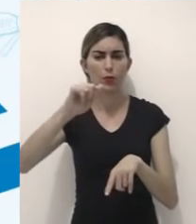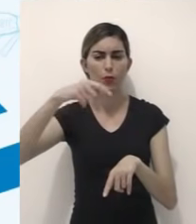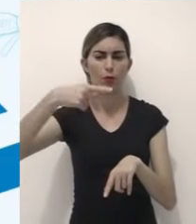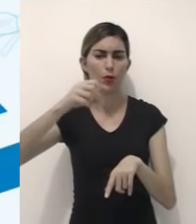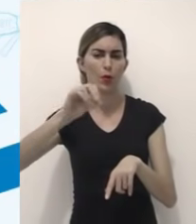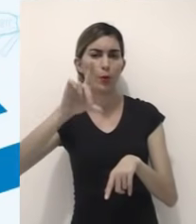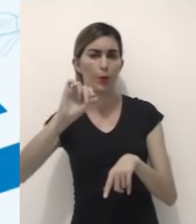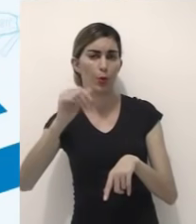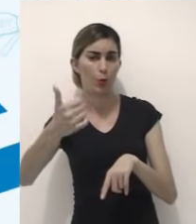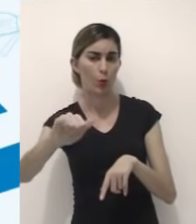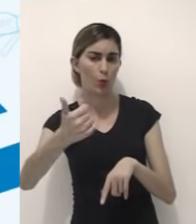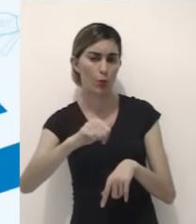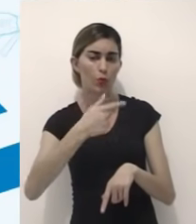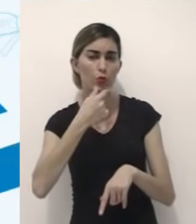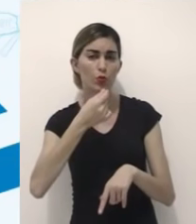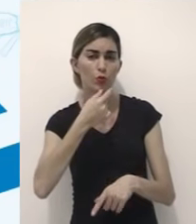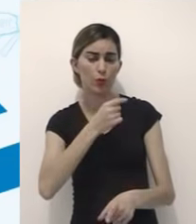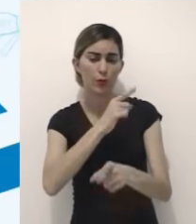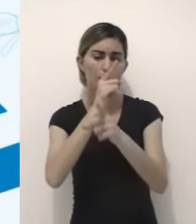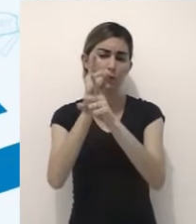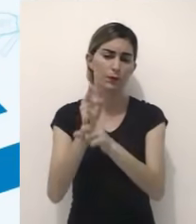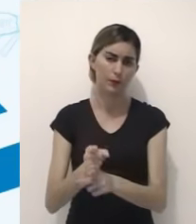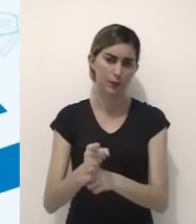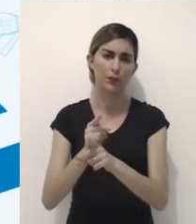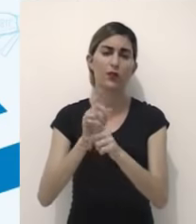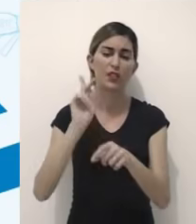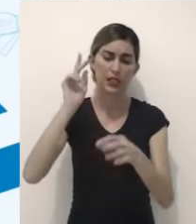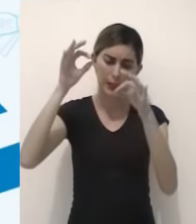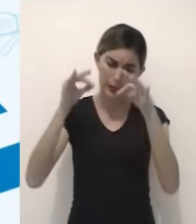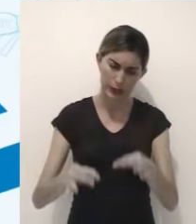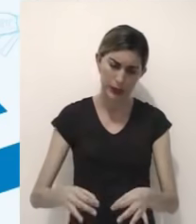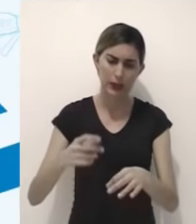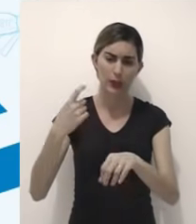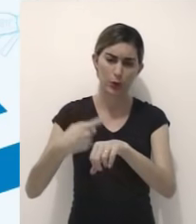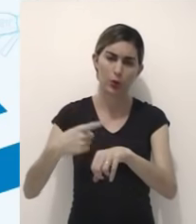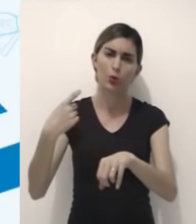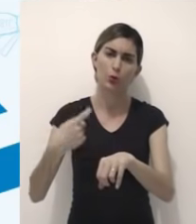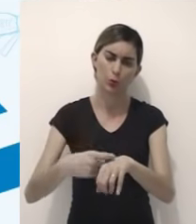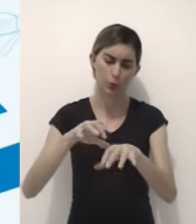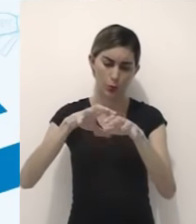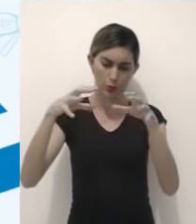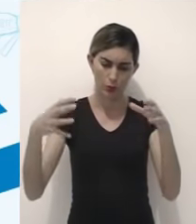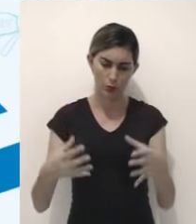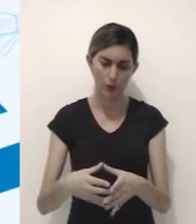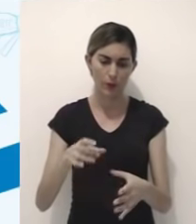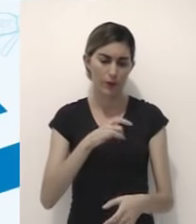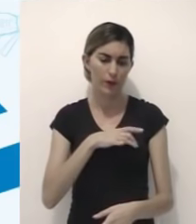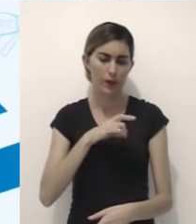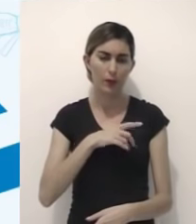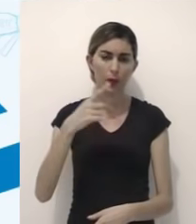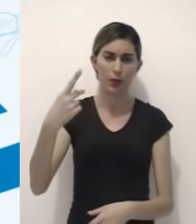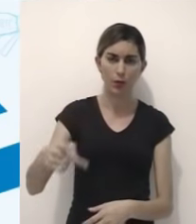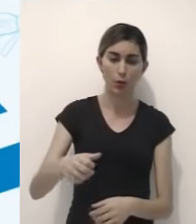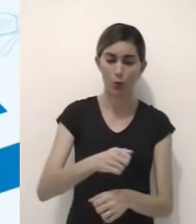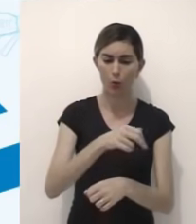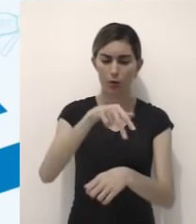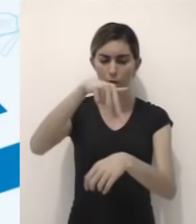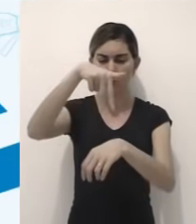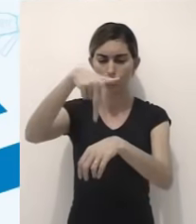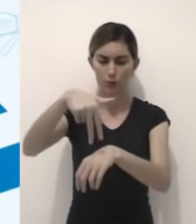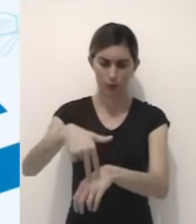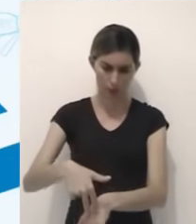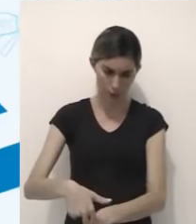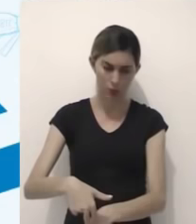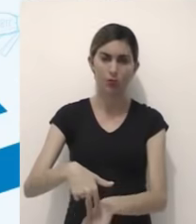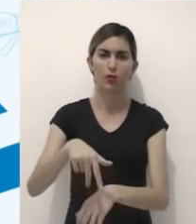da Apollo 11 foi como obteve certeza que a superfície da Lua era sólida. O medo deles é que quando